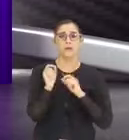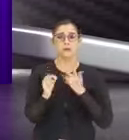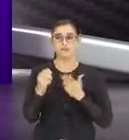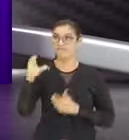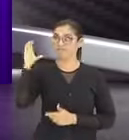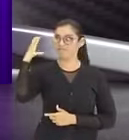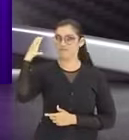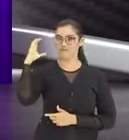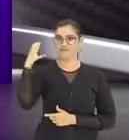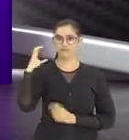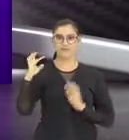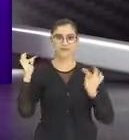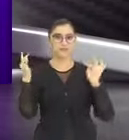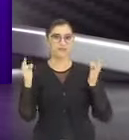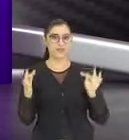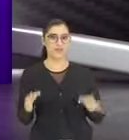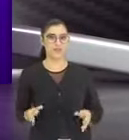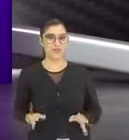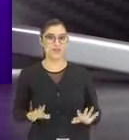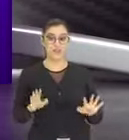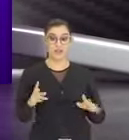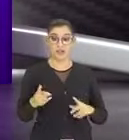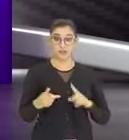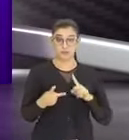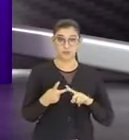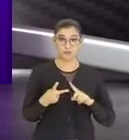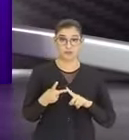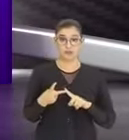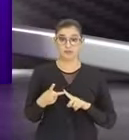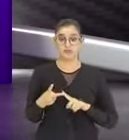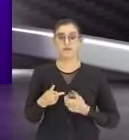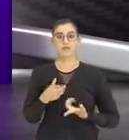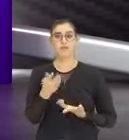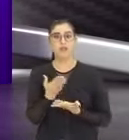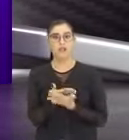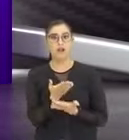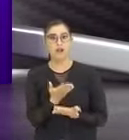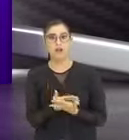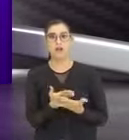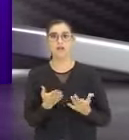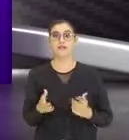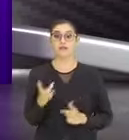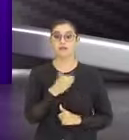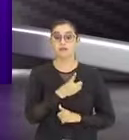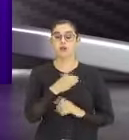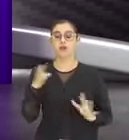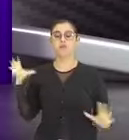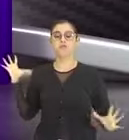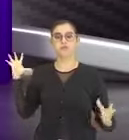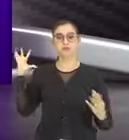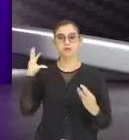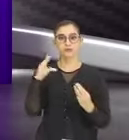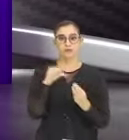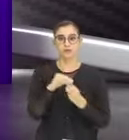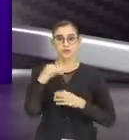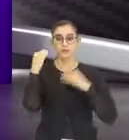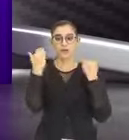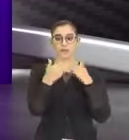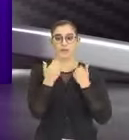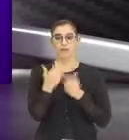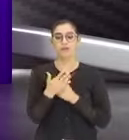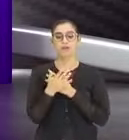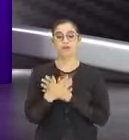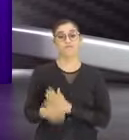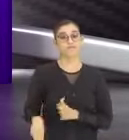tecnologia, e no segundo momento da nossa aula, nós já vamos ter aquilo que nós chamamos de revisão para a tua prova que está se